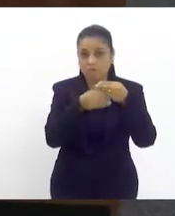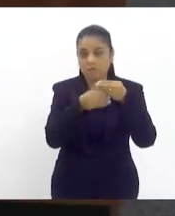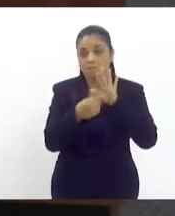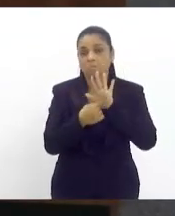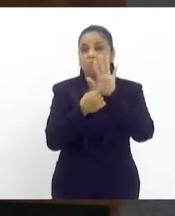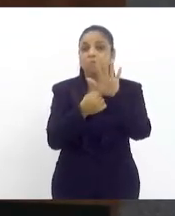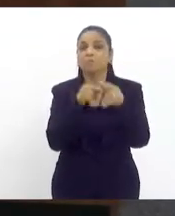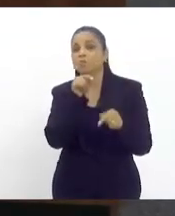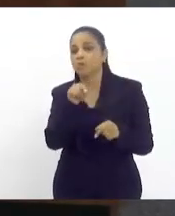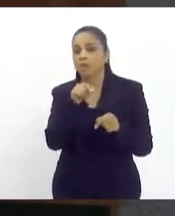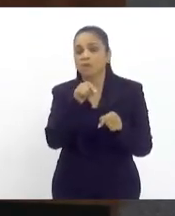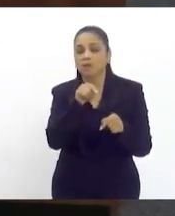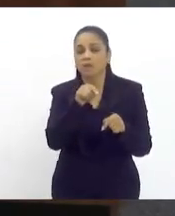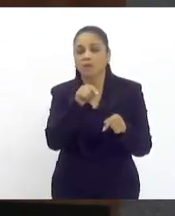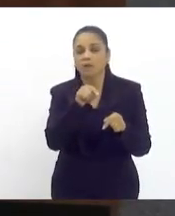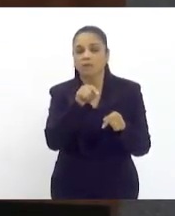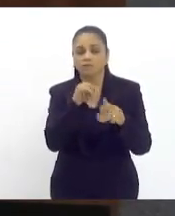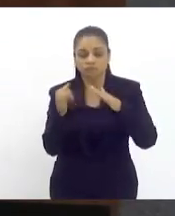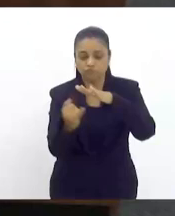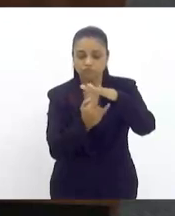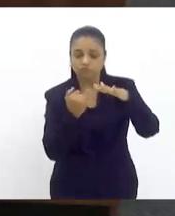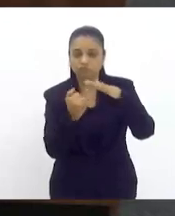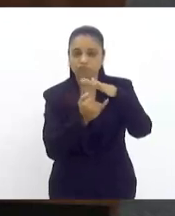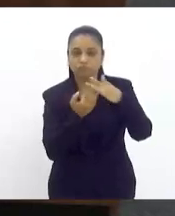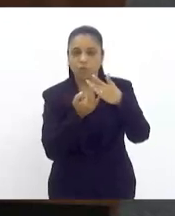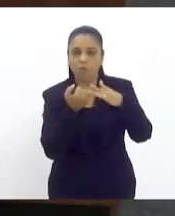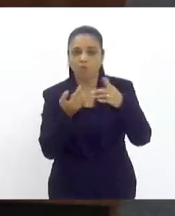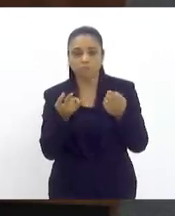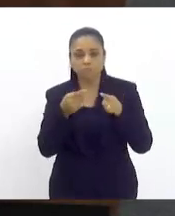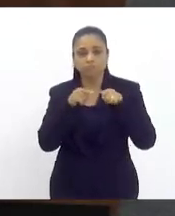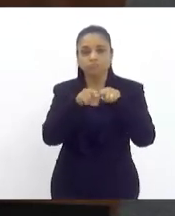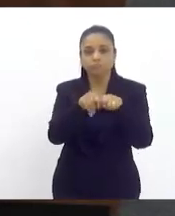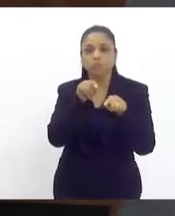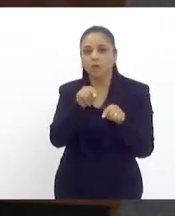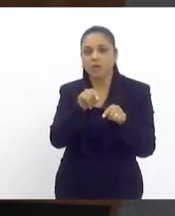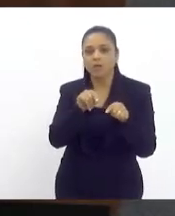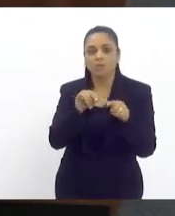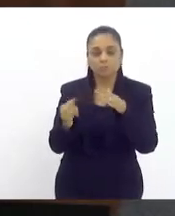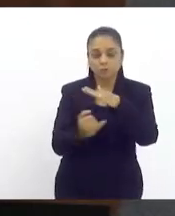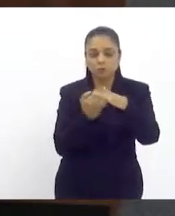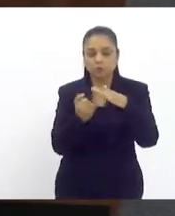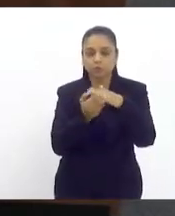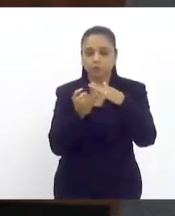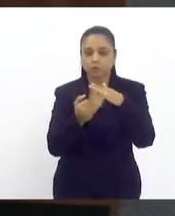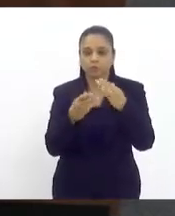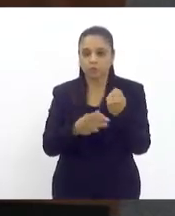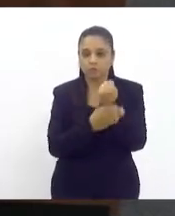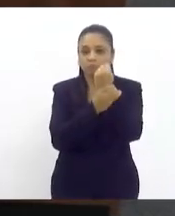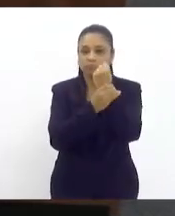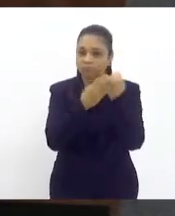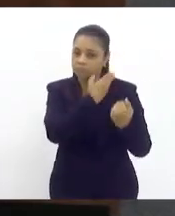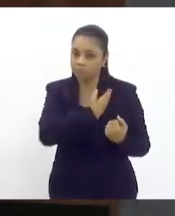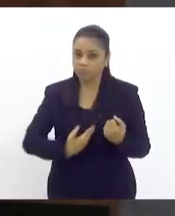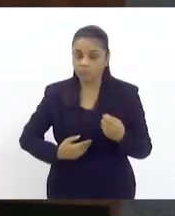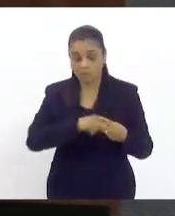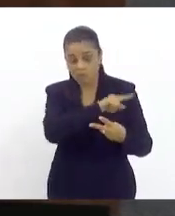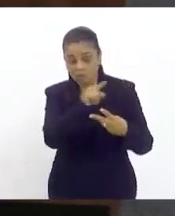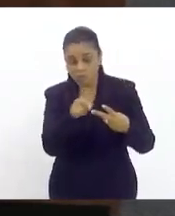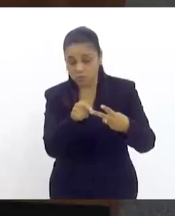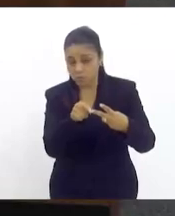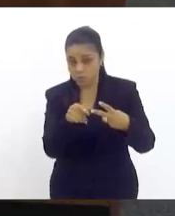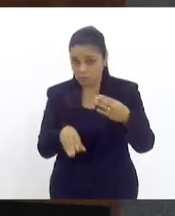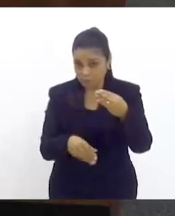para incluir no hall dos órgãos envolvidos um instituto de segurança pública e o segundo emenda né